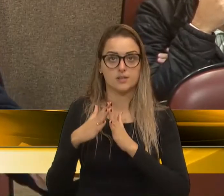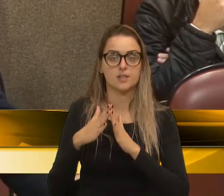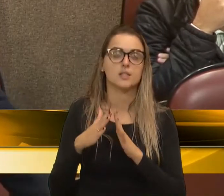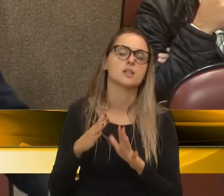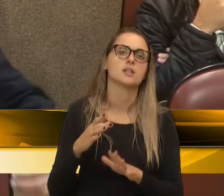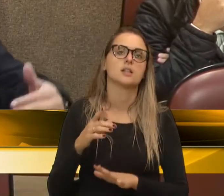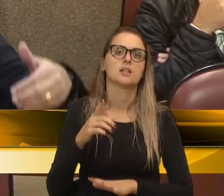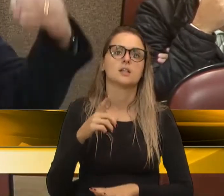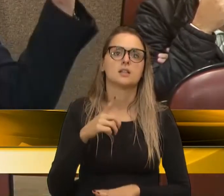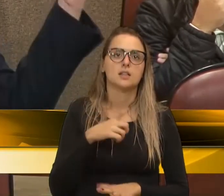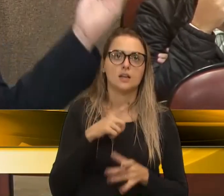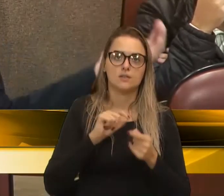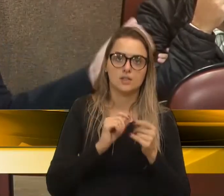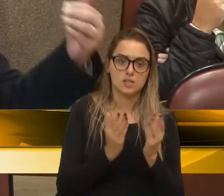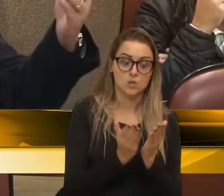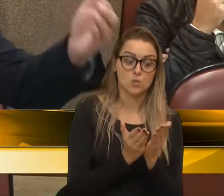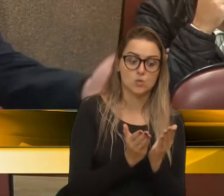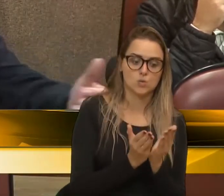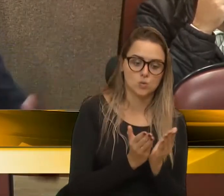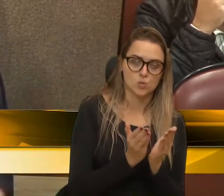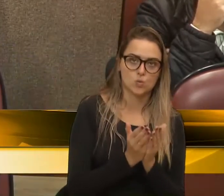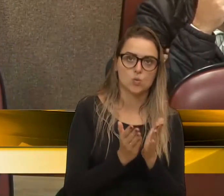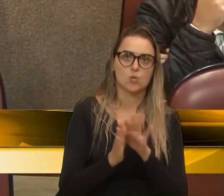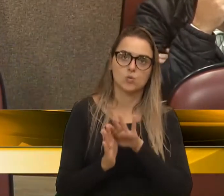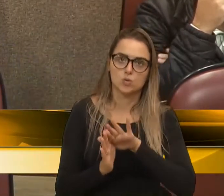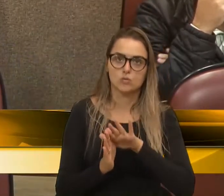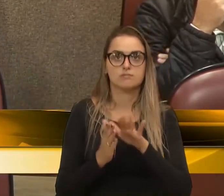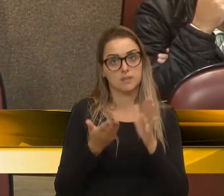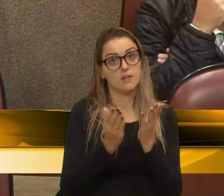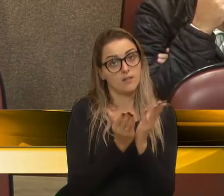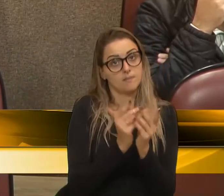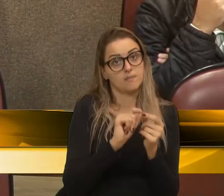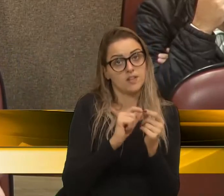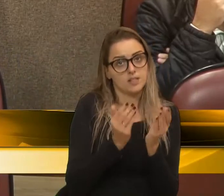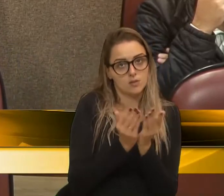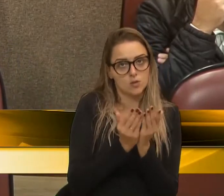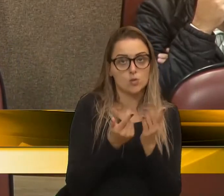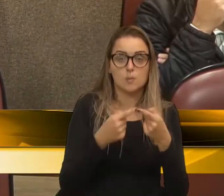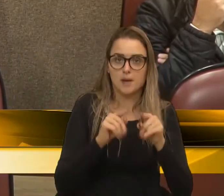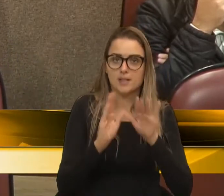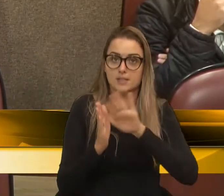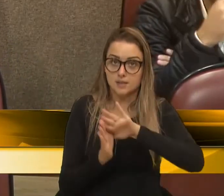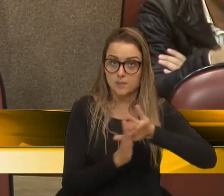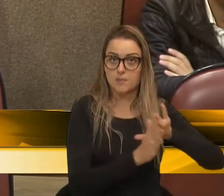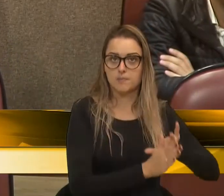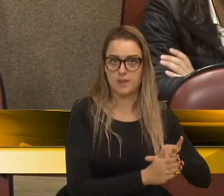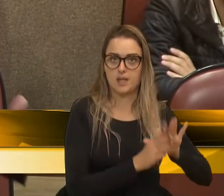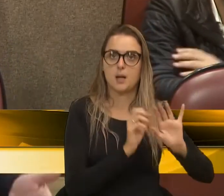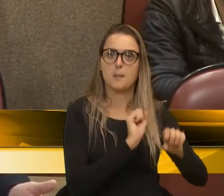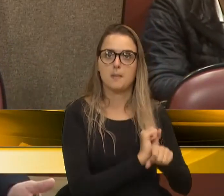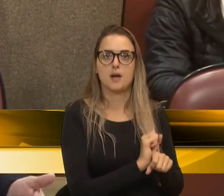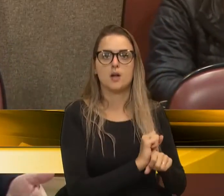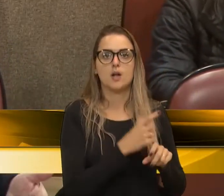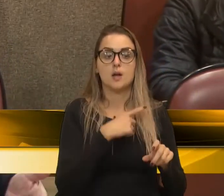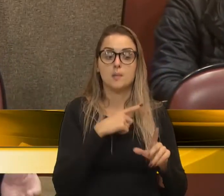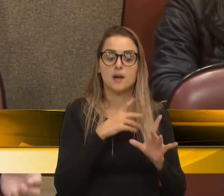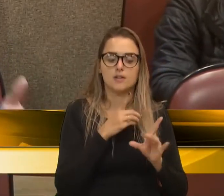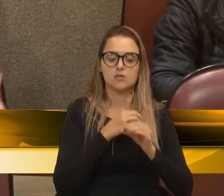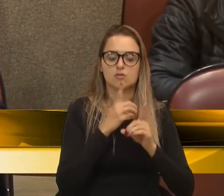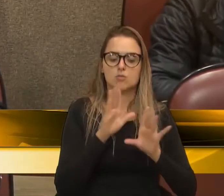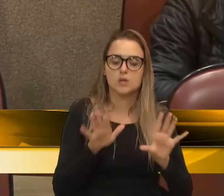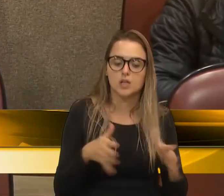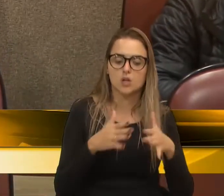fazendo um estudo, até então estávamos e deixamos esse estudo, para viabilizar então um fomento